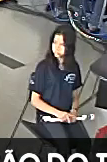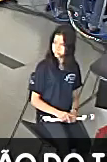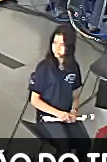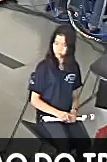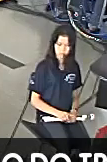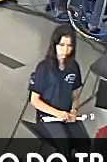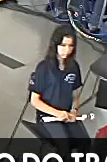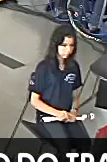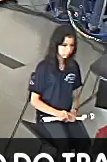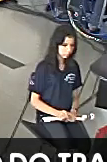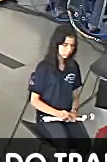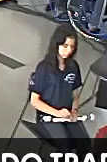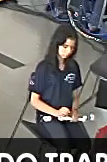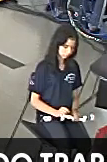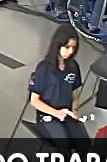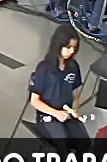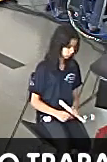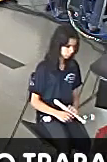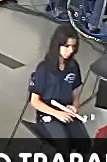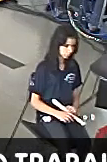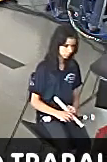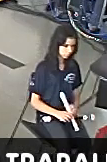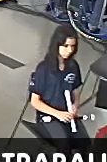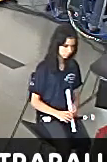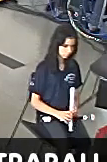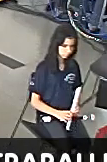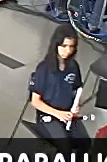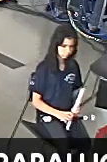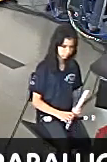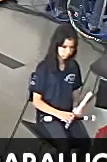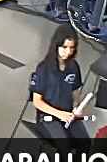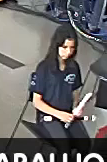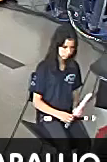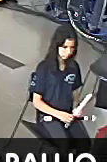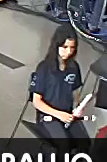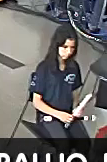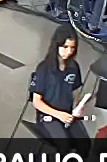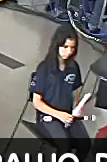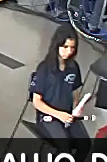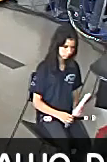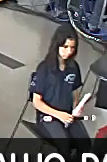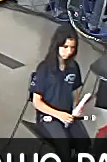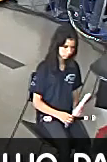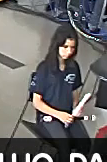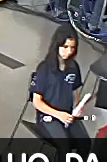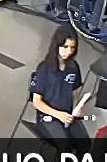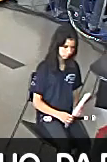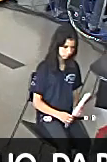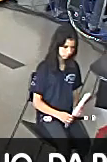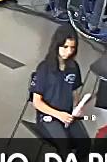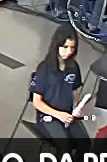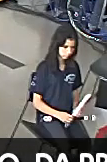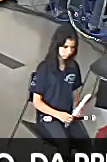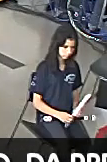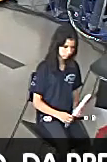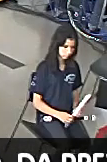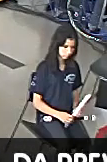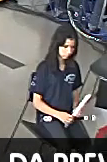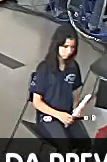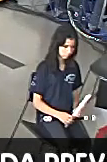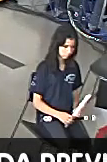de congratulações formulados com as irmãs dominicanas da Anunciata pelos 50 anos de serviços prestados